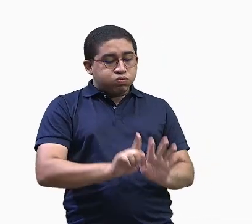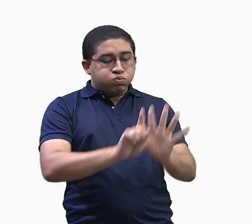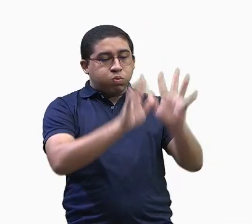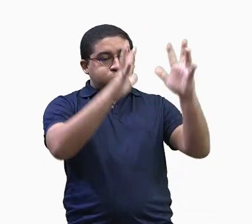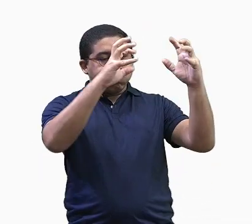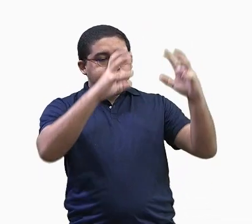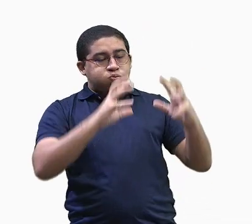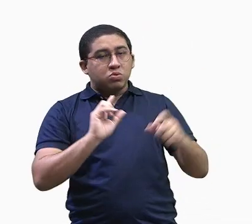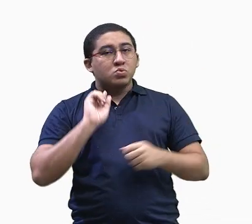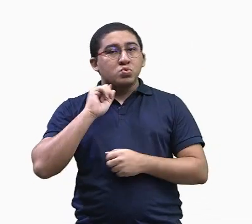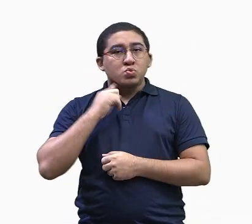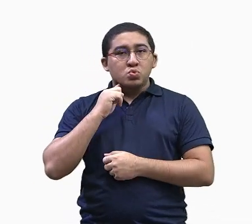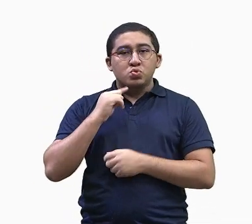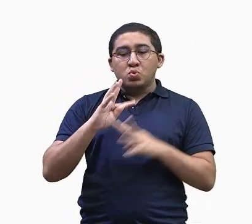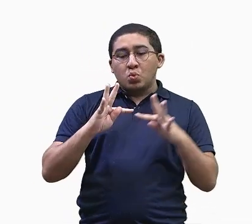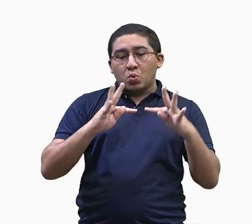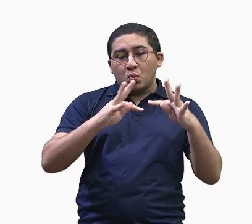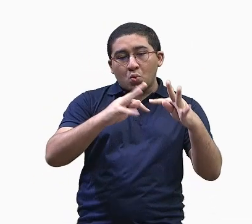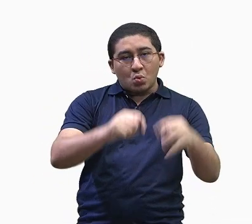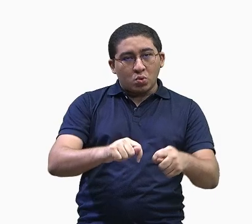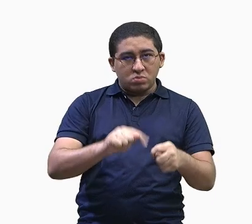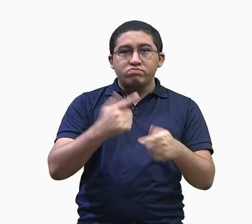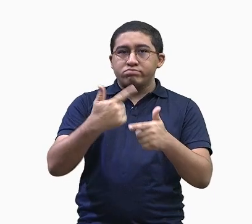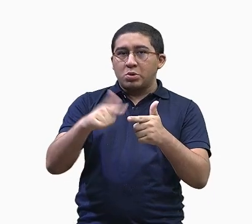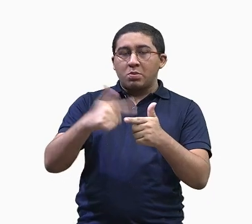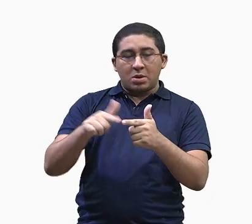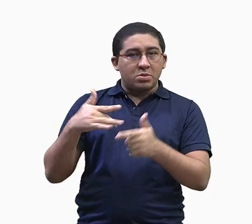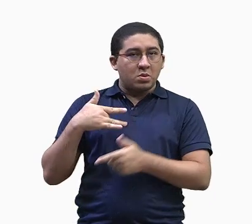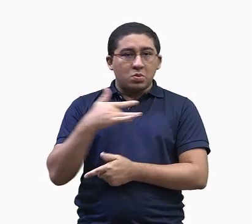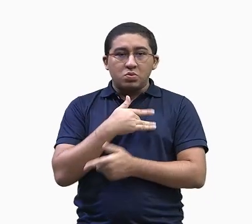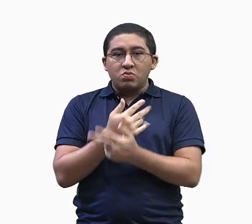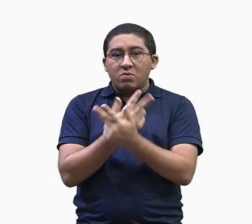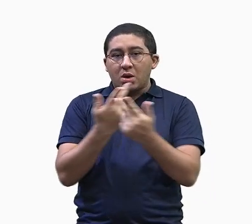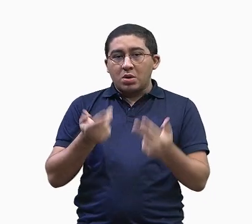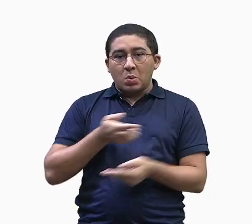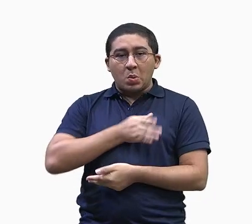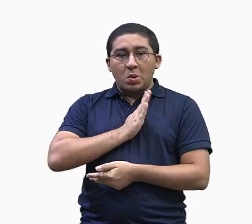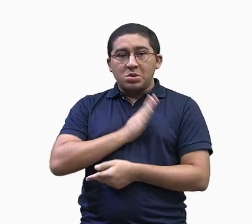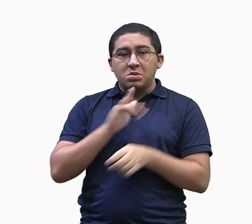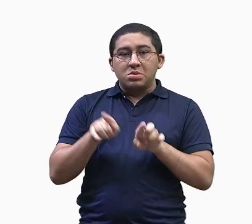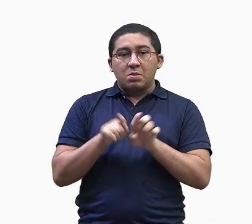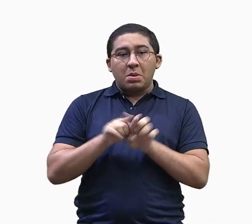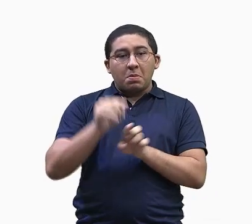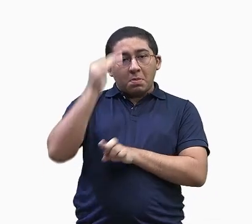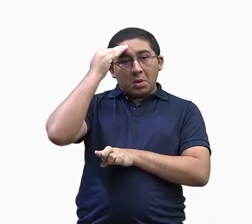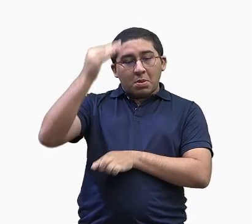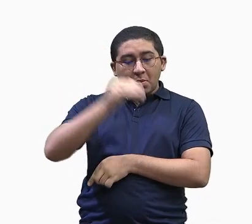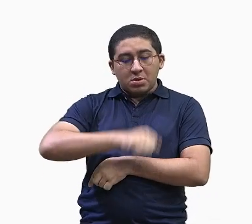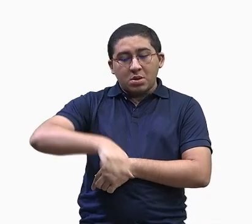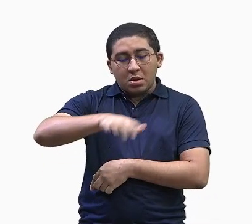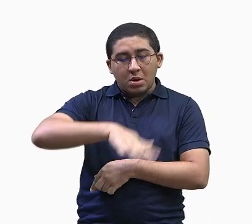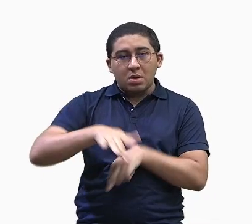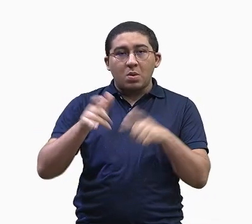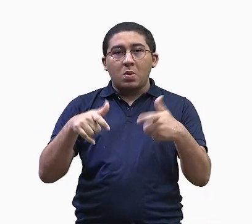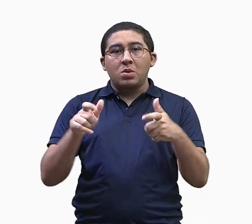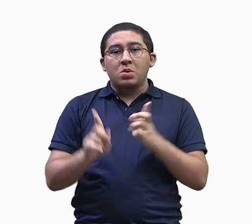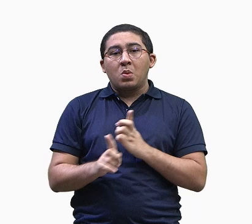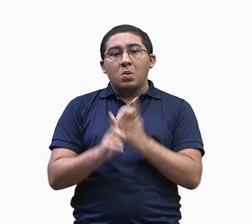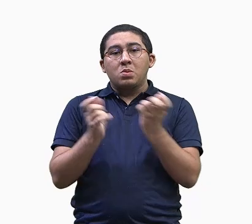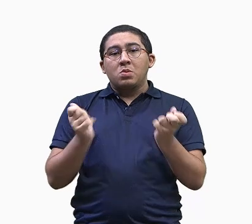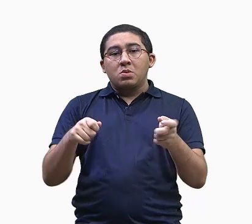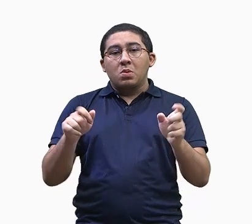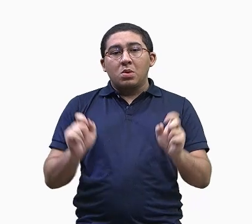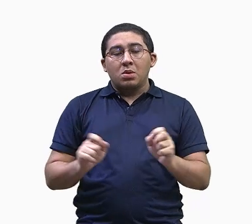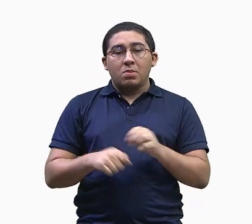para a atmosfera, doenças cardíacas, entre outras, principalmente nas áreas onde a gente vai encontrar